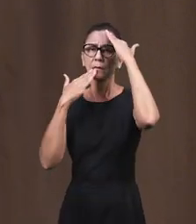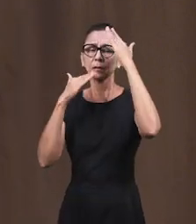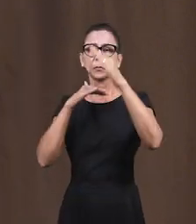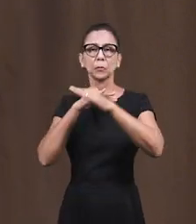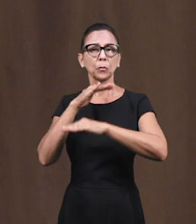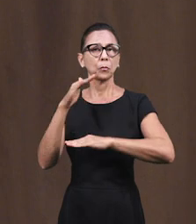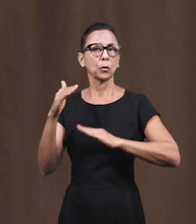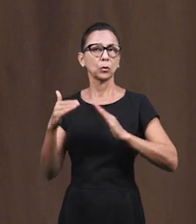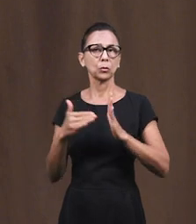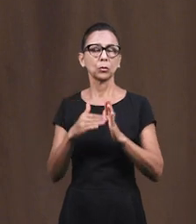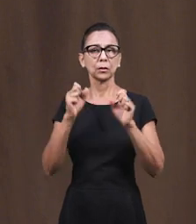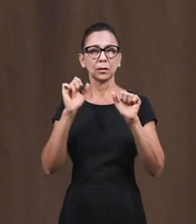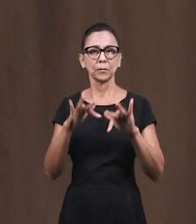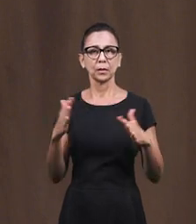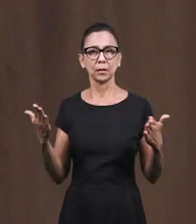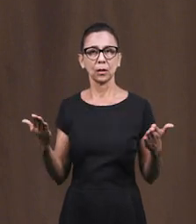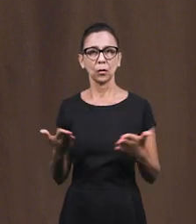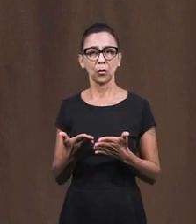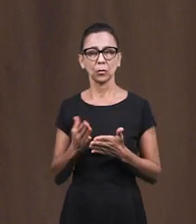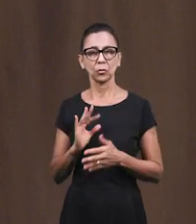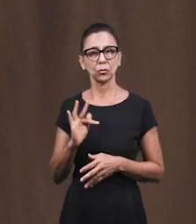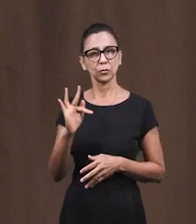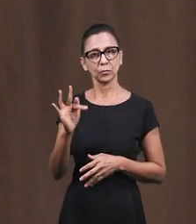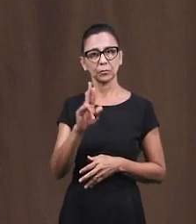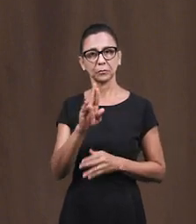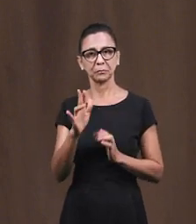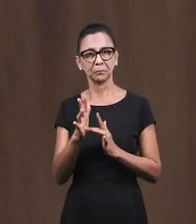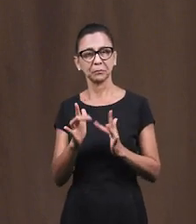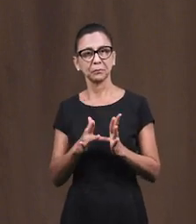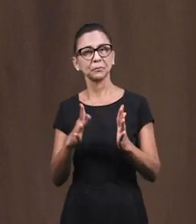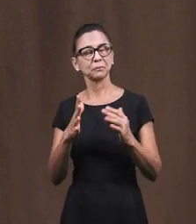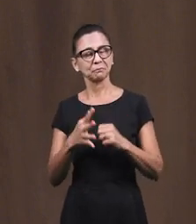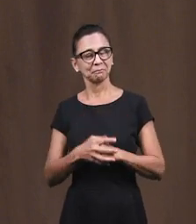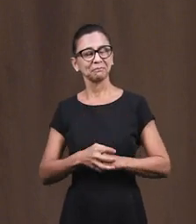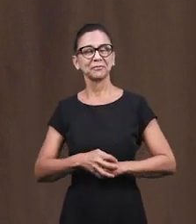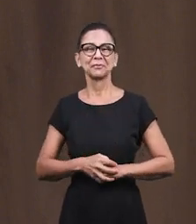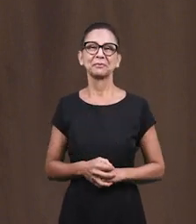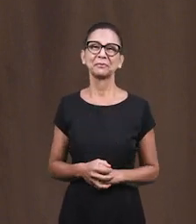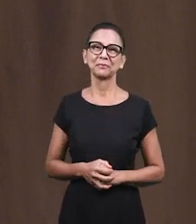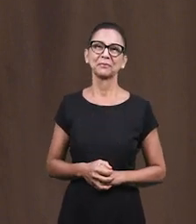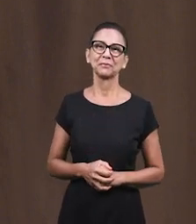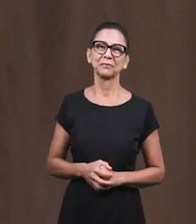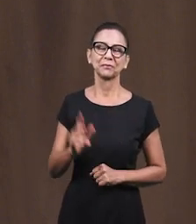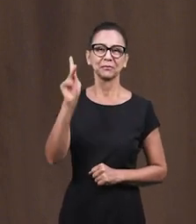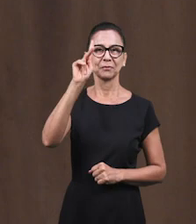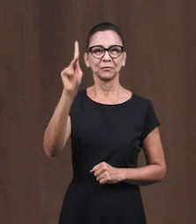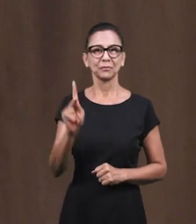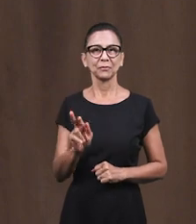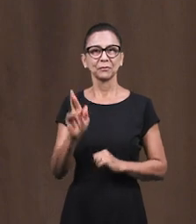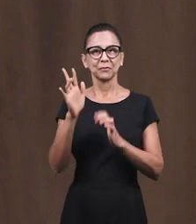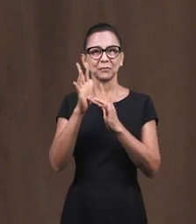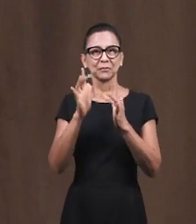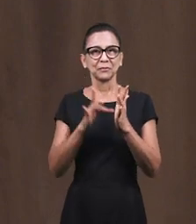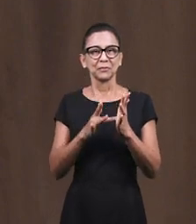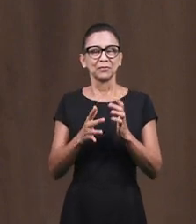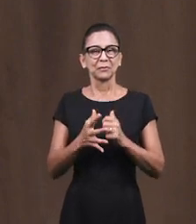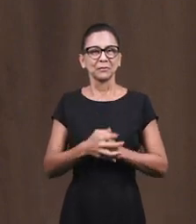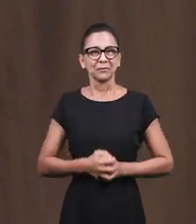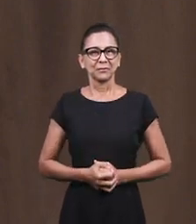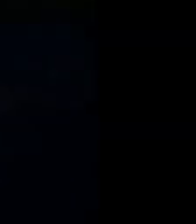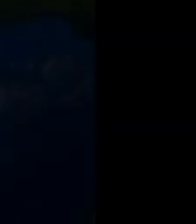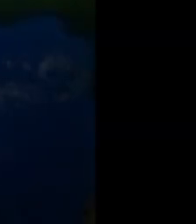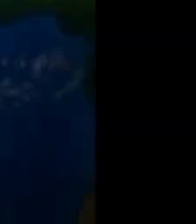fez e por tudo que o Senhor fará em nossas vidas, em nome de Jesus. Amém. A paz do Senhor, adolescentes.